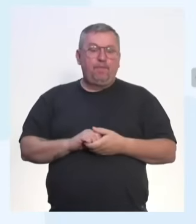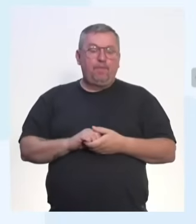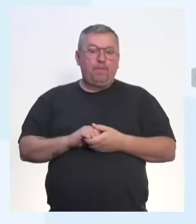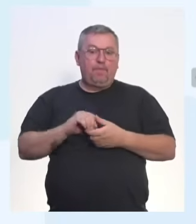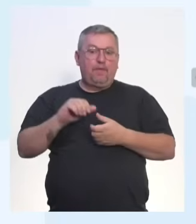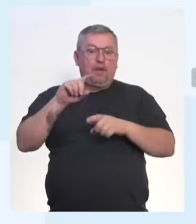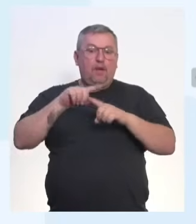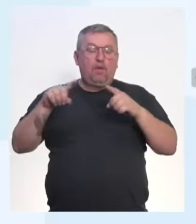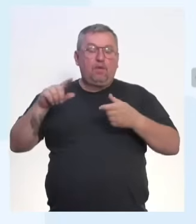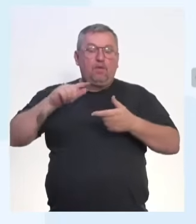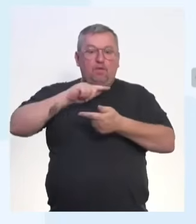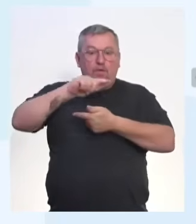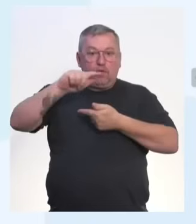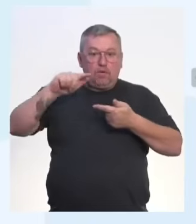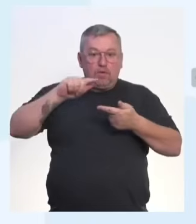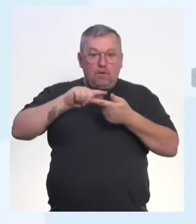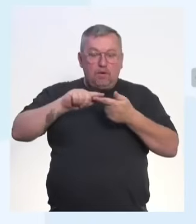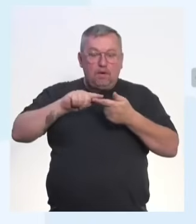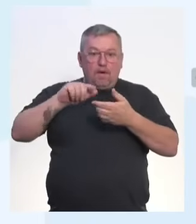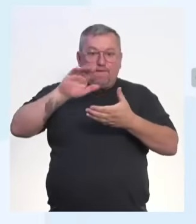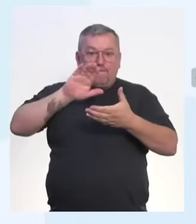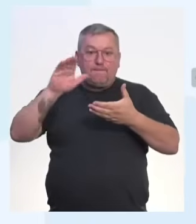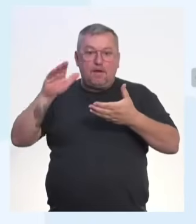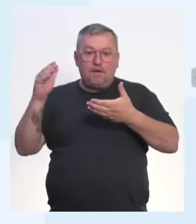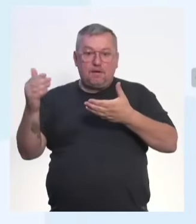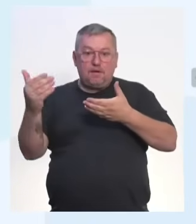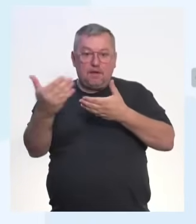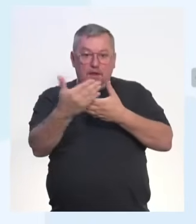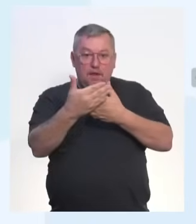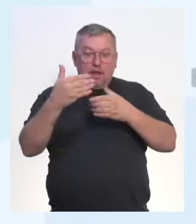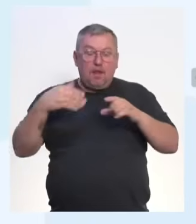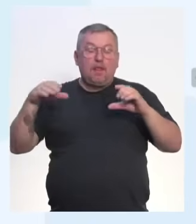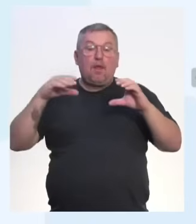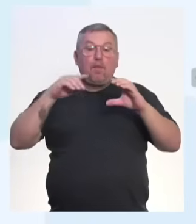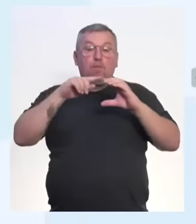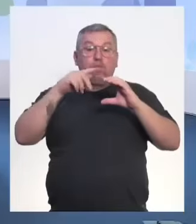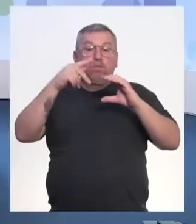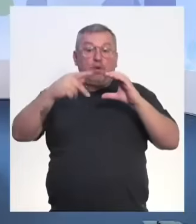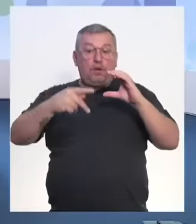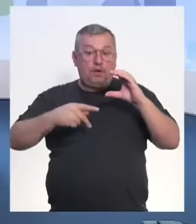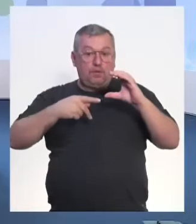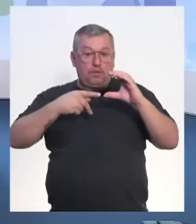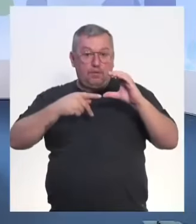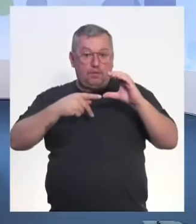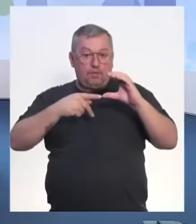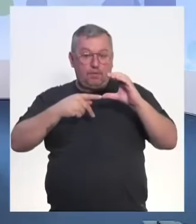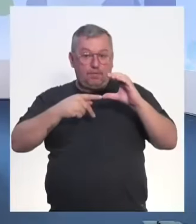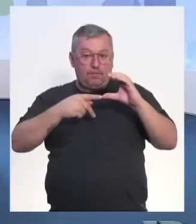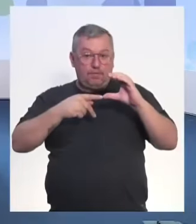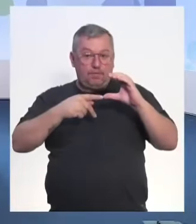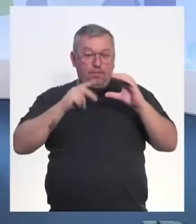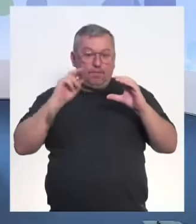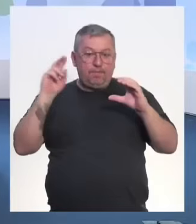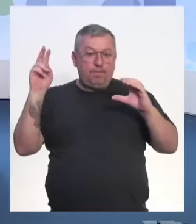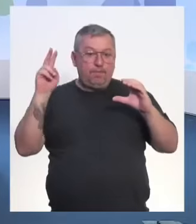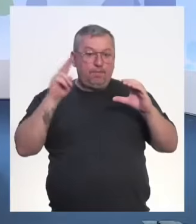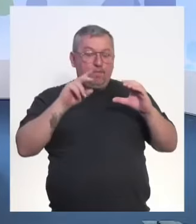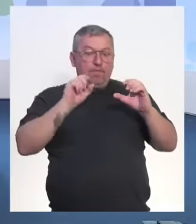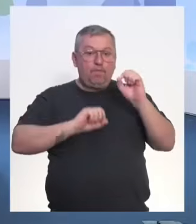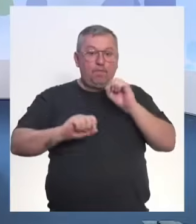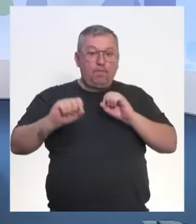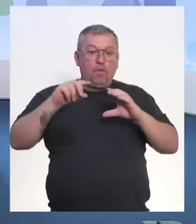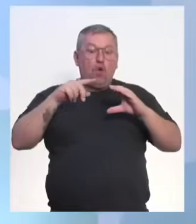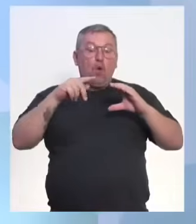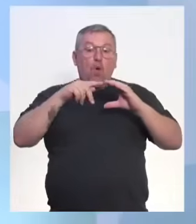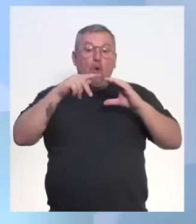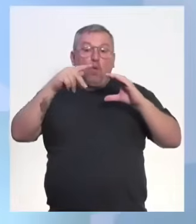sólidos geométricos cujas faces são formadas por polígonos. No caso aqui, ó, do dado, nós temos um polígono que